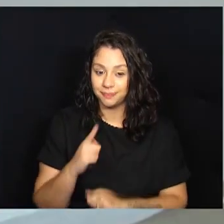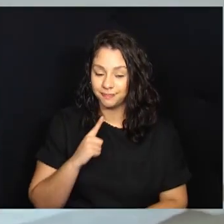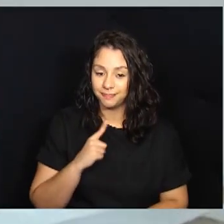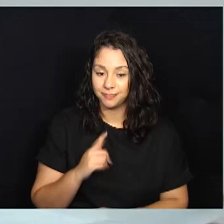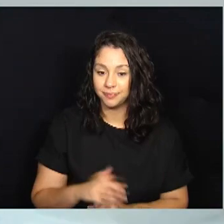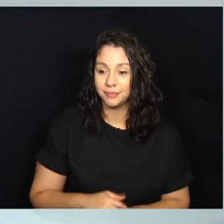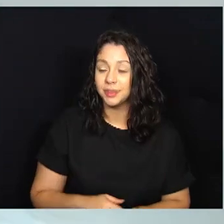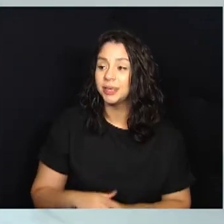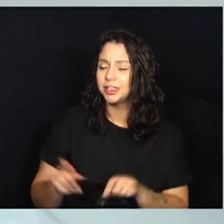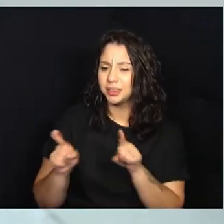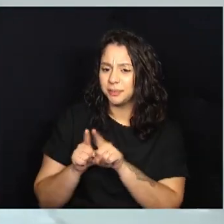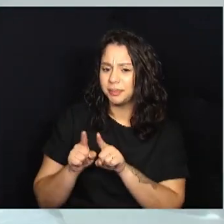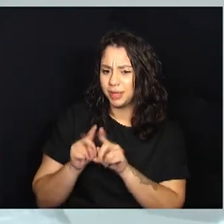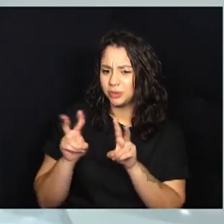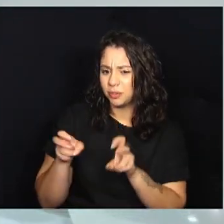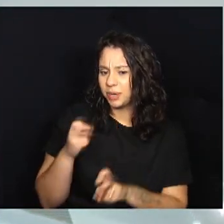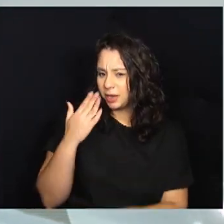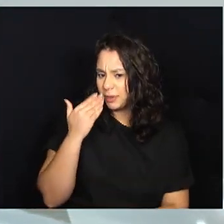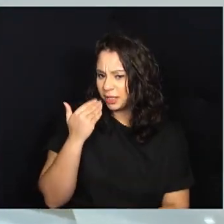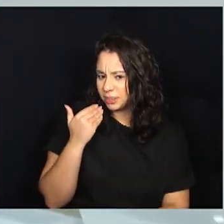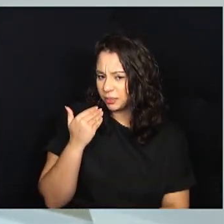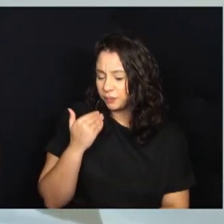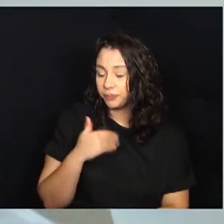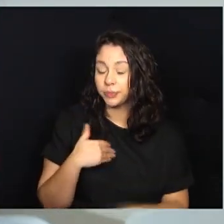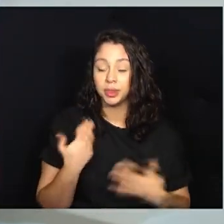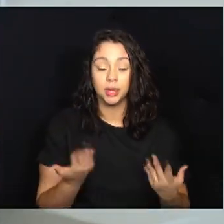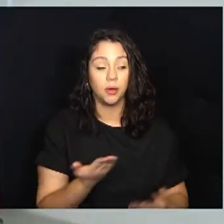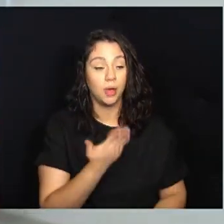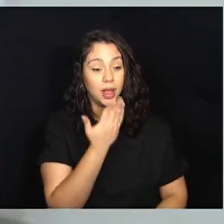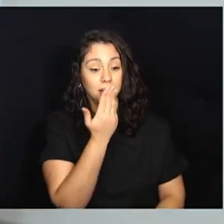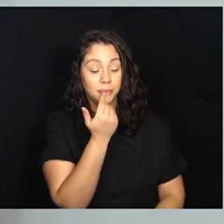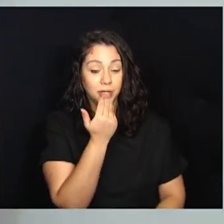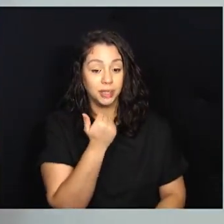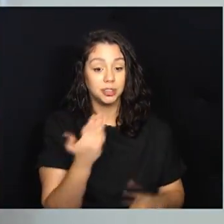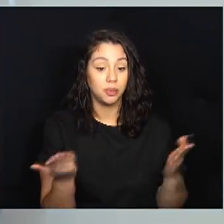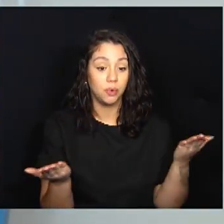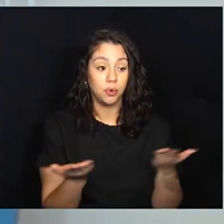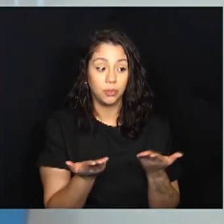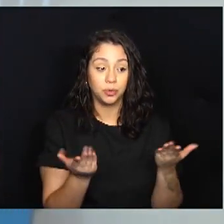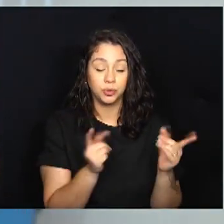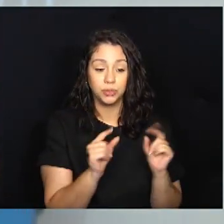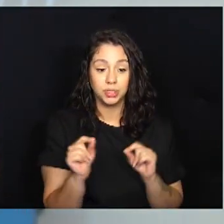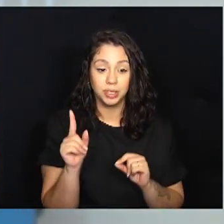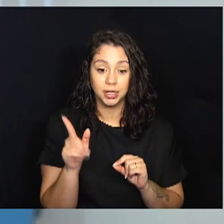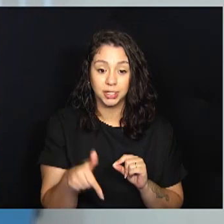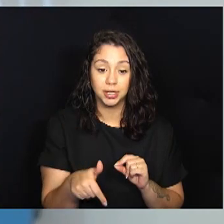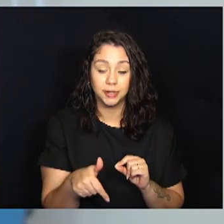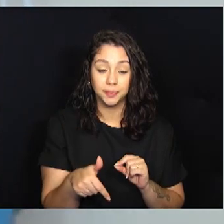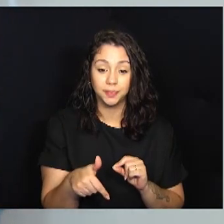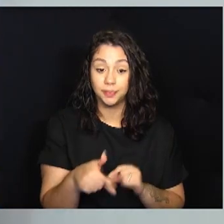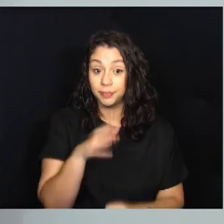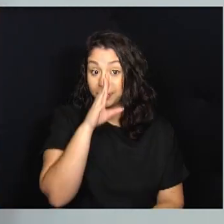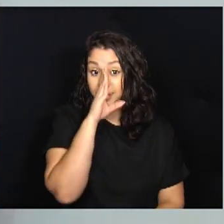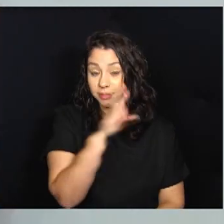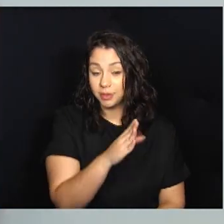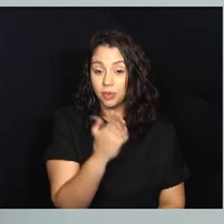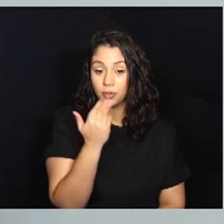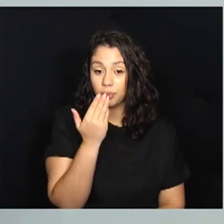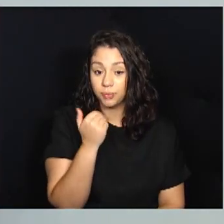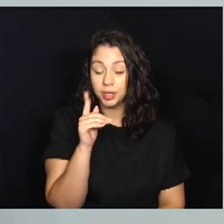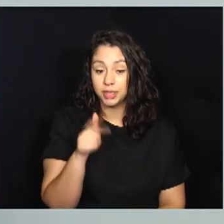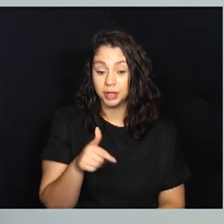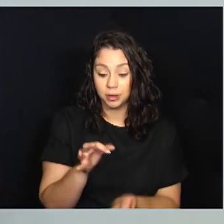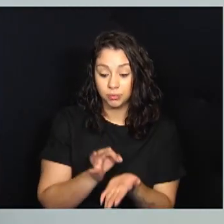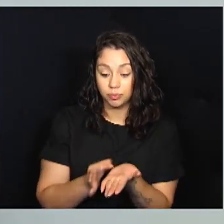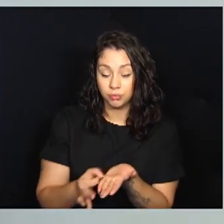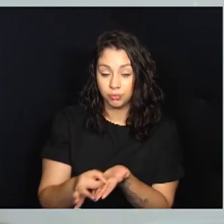questão também de alimentação? Então, a alimentação deles, hoje em dia, a gente diz que o principal alimento é a ração